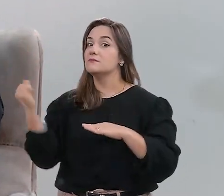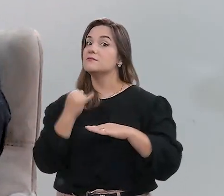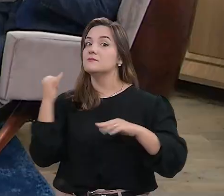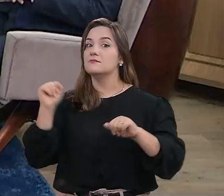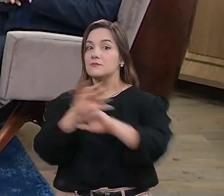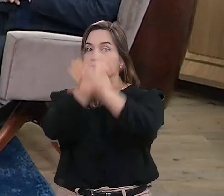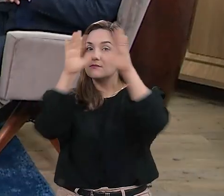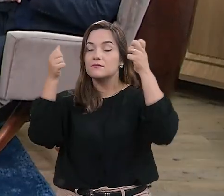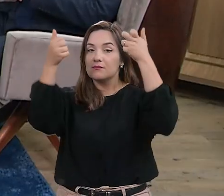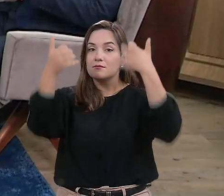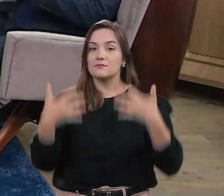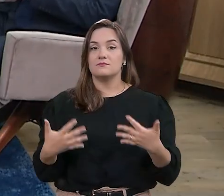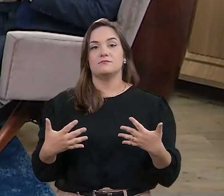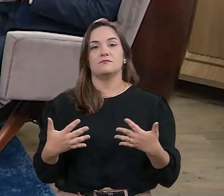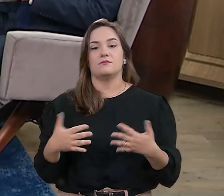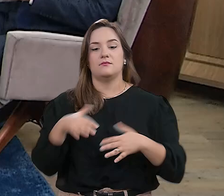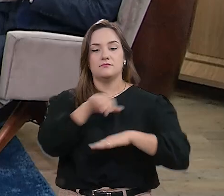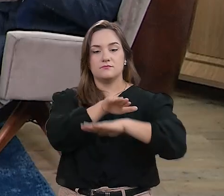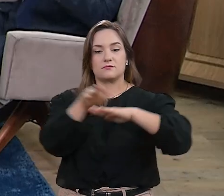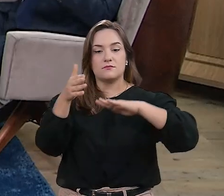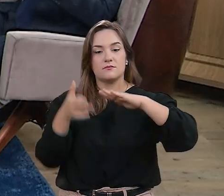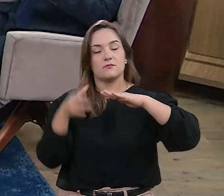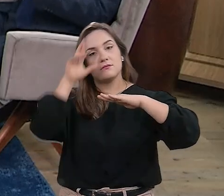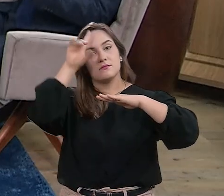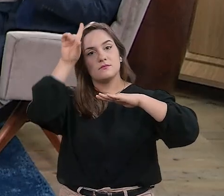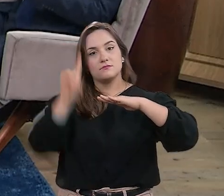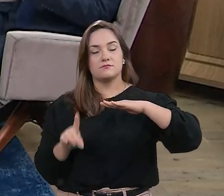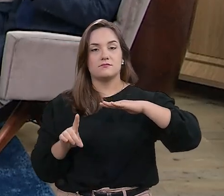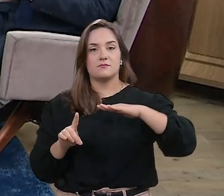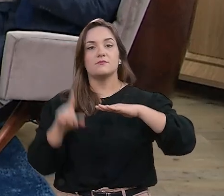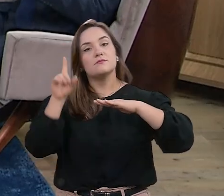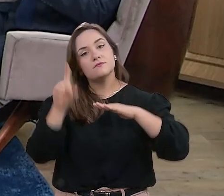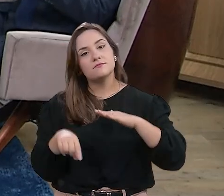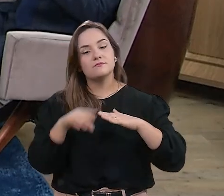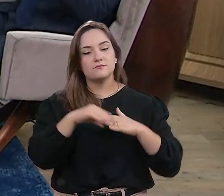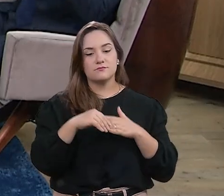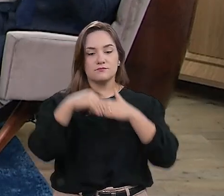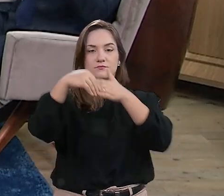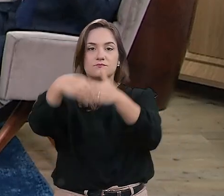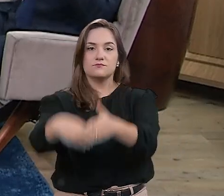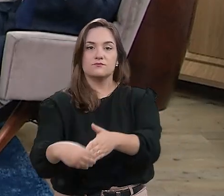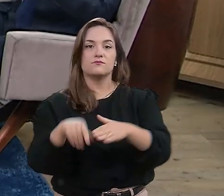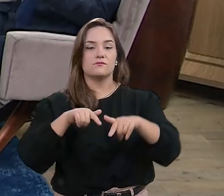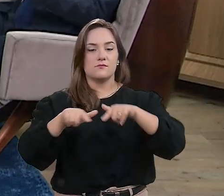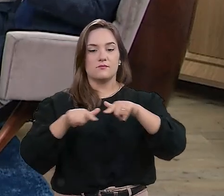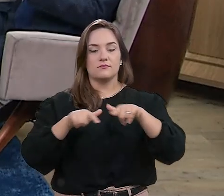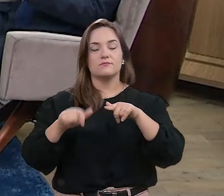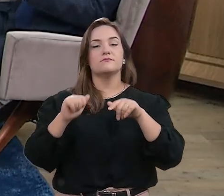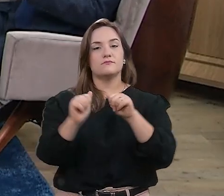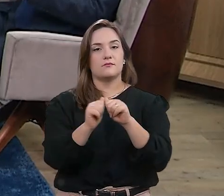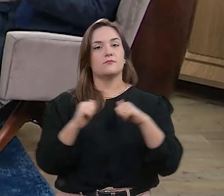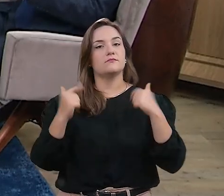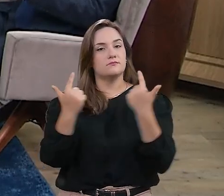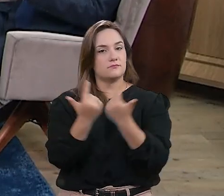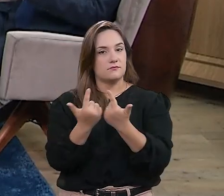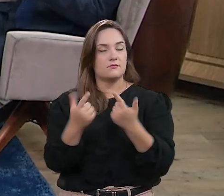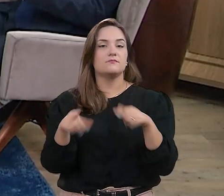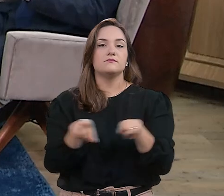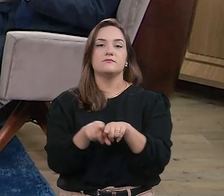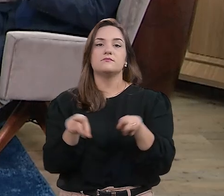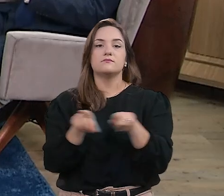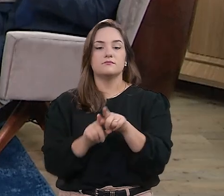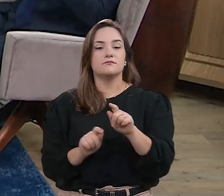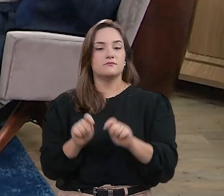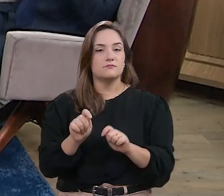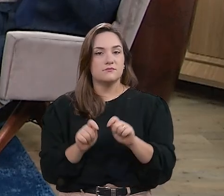Importante esclarecer para quem está nos ouvindo que a mesa diretora é quem dirige os trabalhos, né, da Assembleia Legislativa como